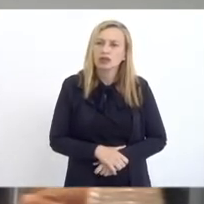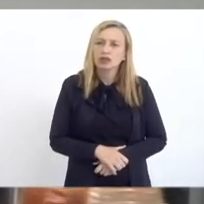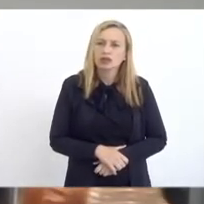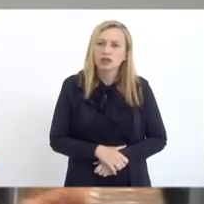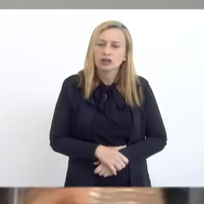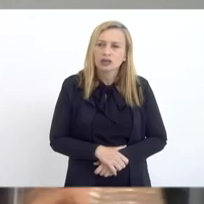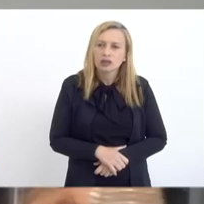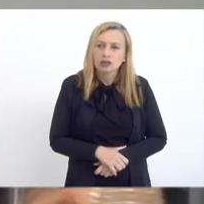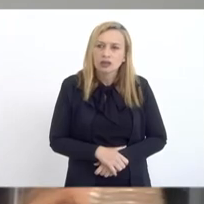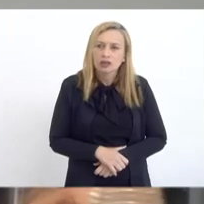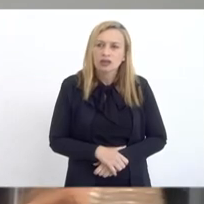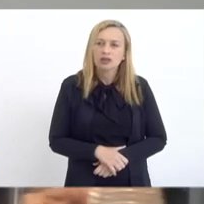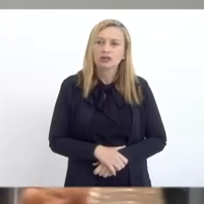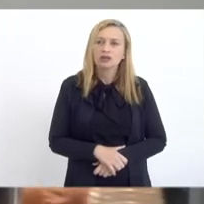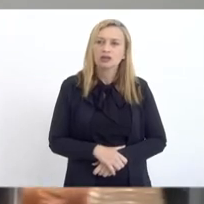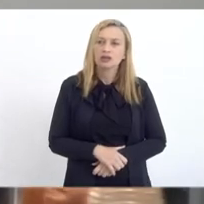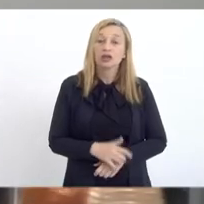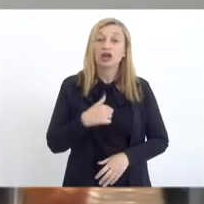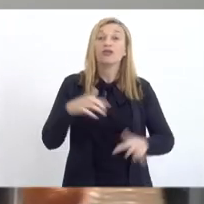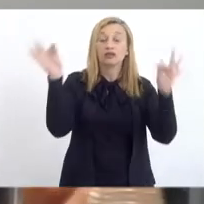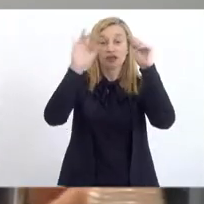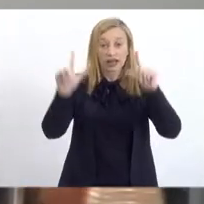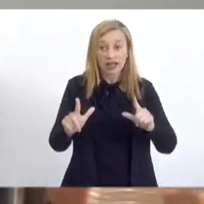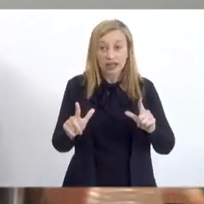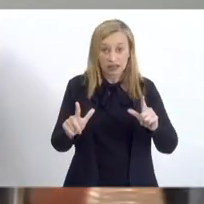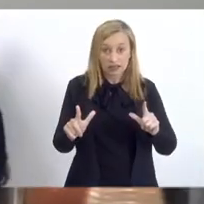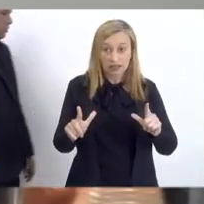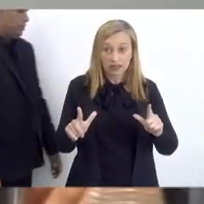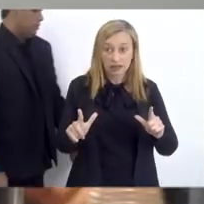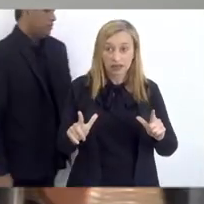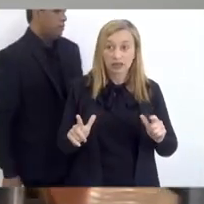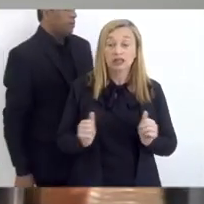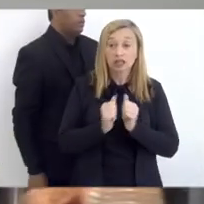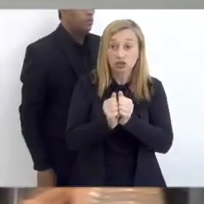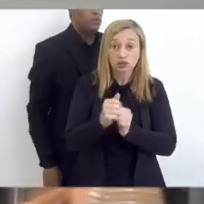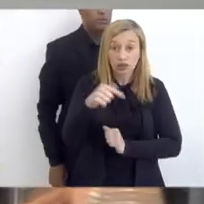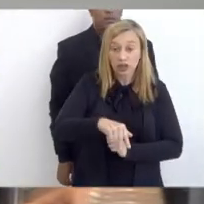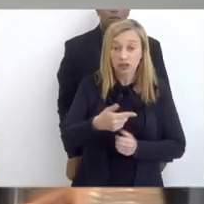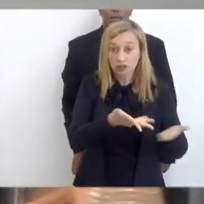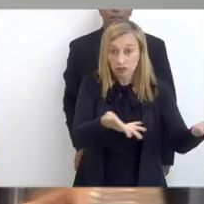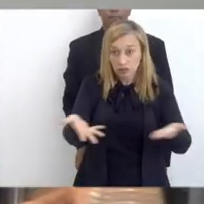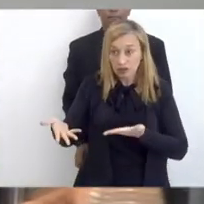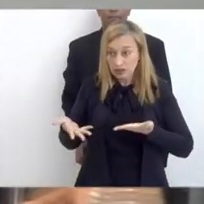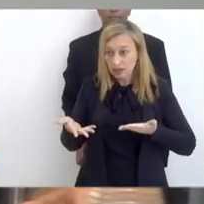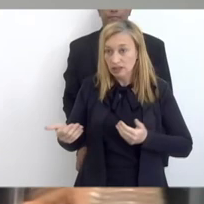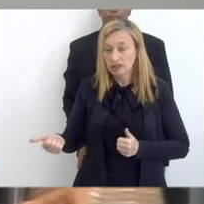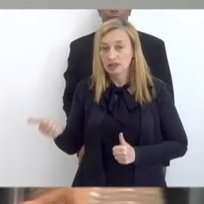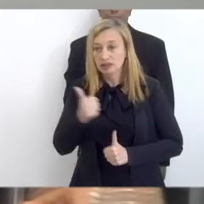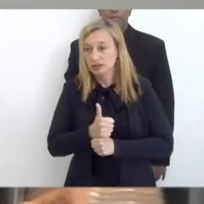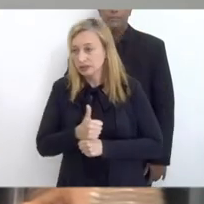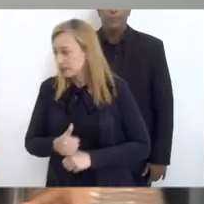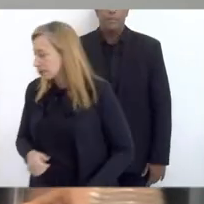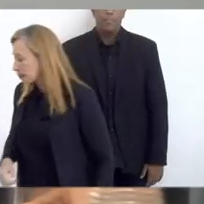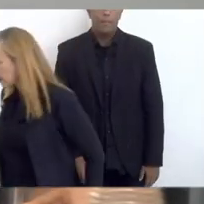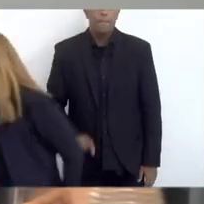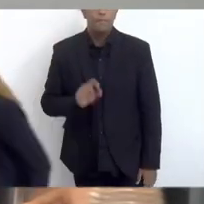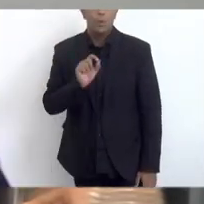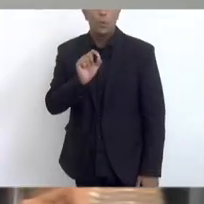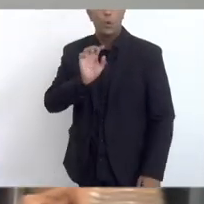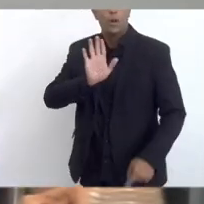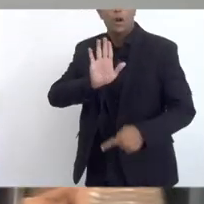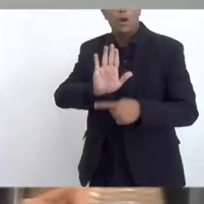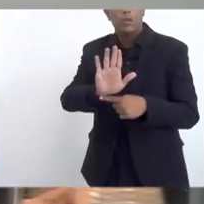fico muito satisfeito e feliz de estar podendo participar e contribuir aqui para que a